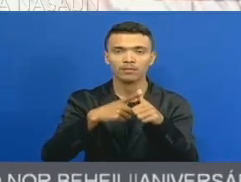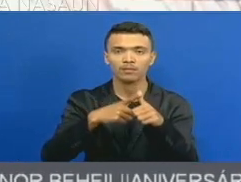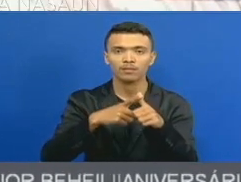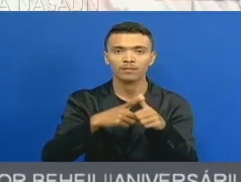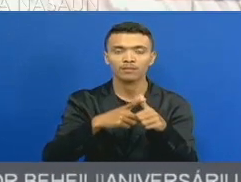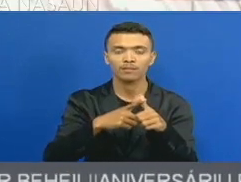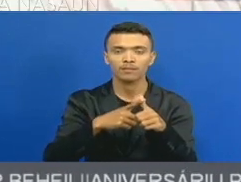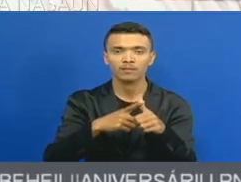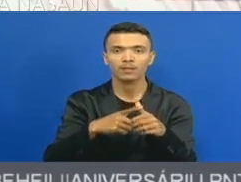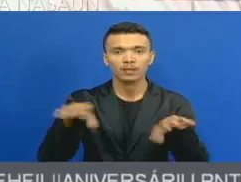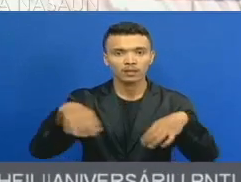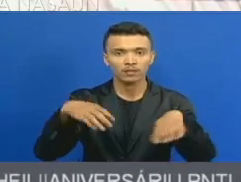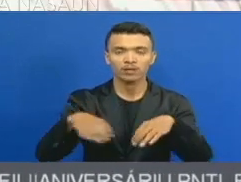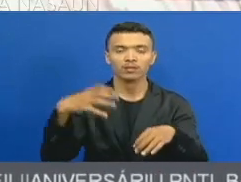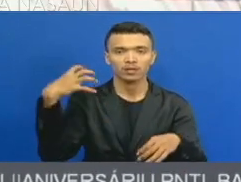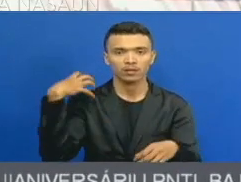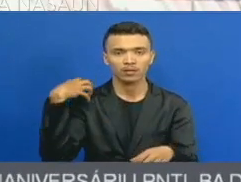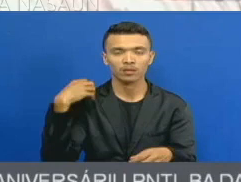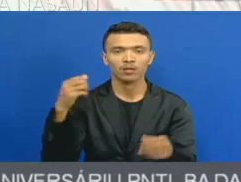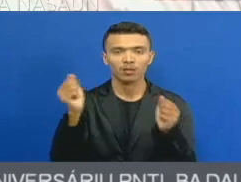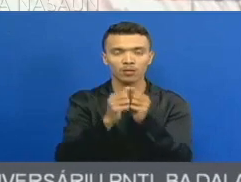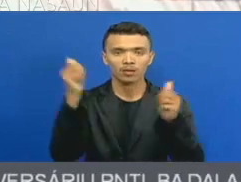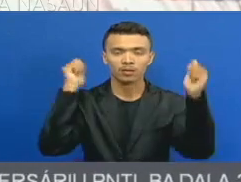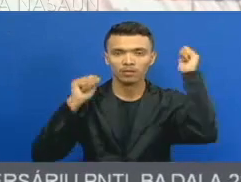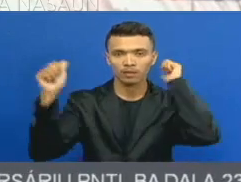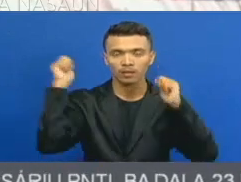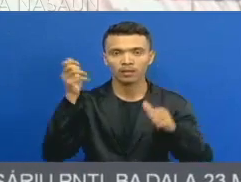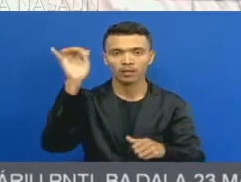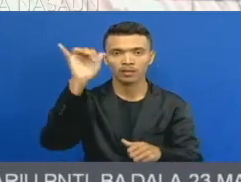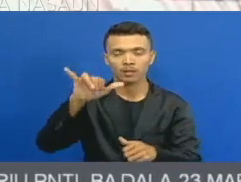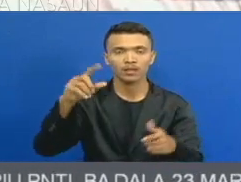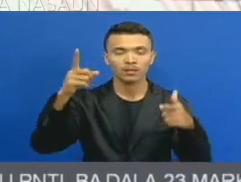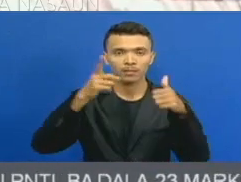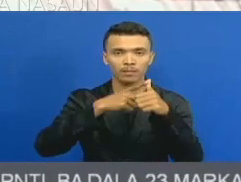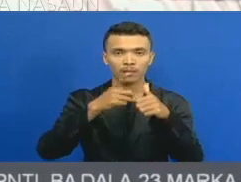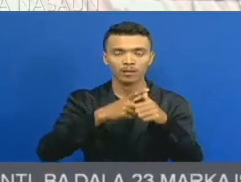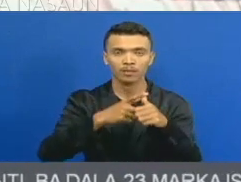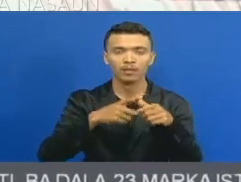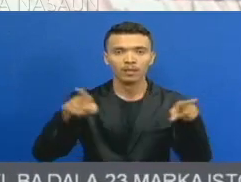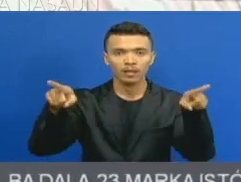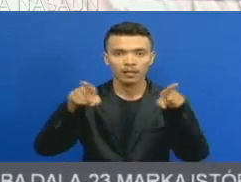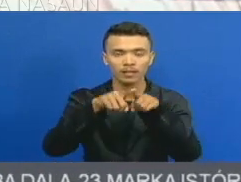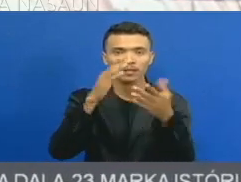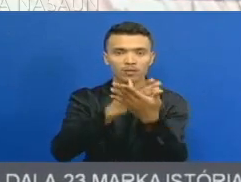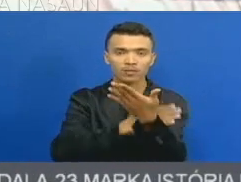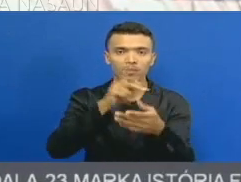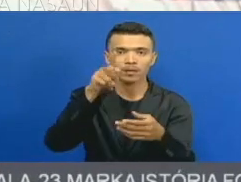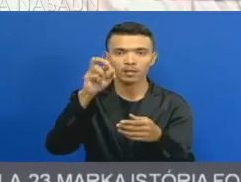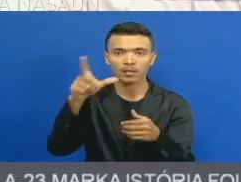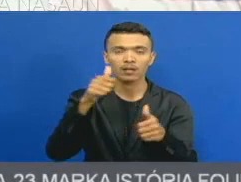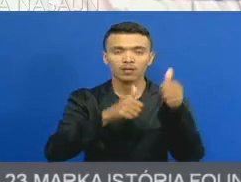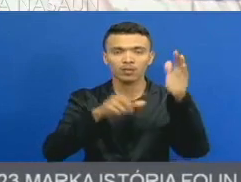melhor a gestão institucional, com inatividade sira, ira, ajusta a estrutura PNTL, turle